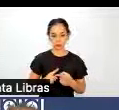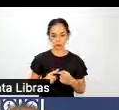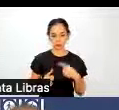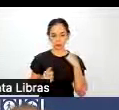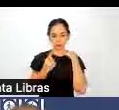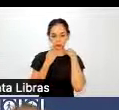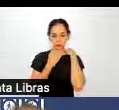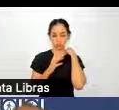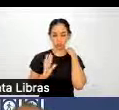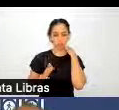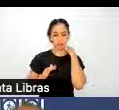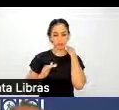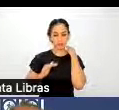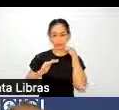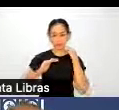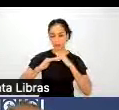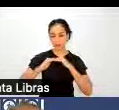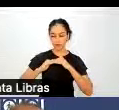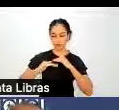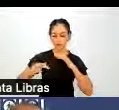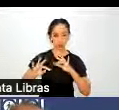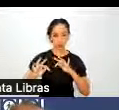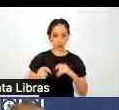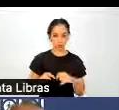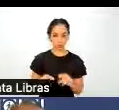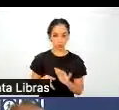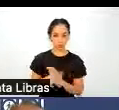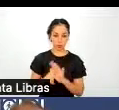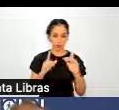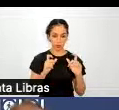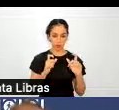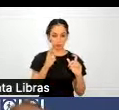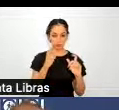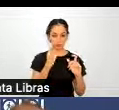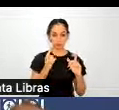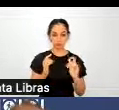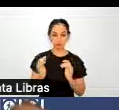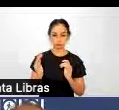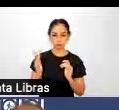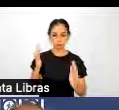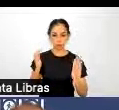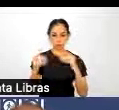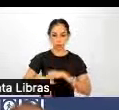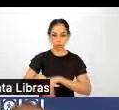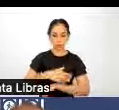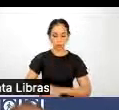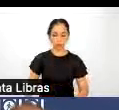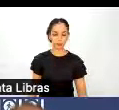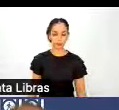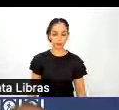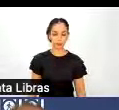já está tudo nivelado. Aqui a própria foto da Times Square já finalizada. Aqui a gente